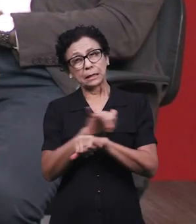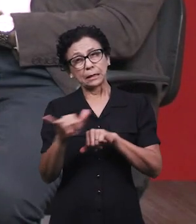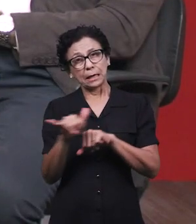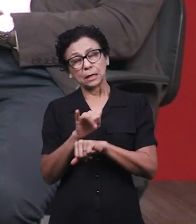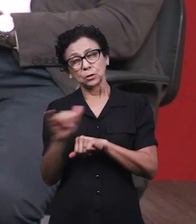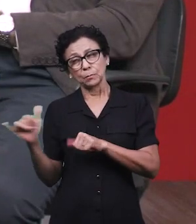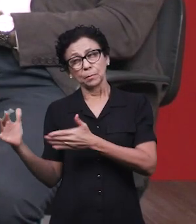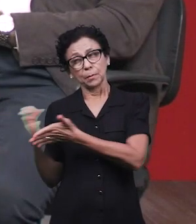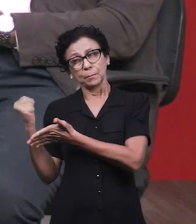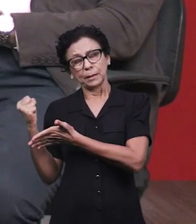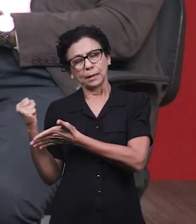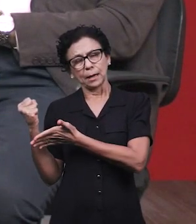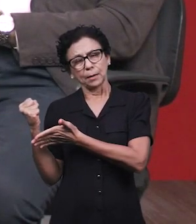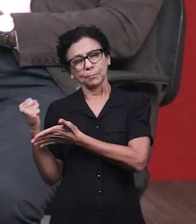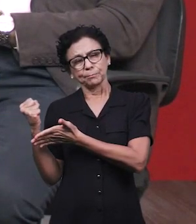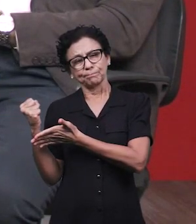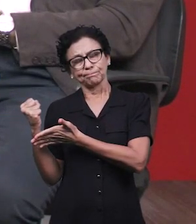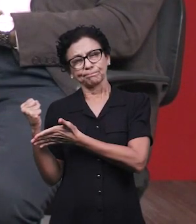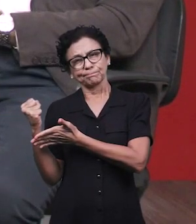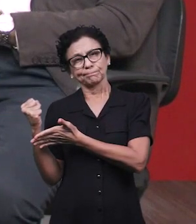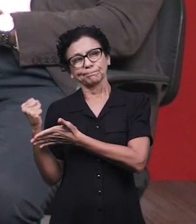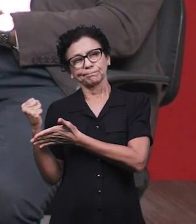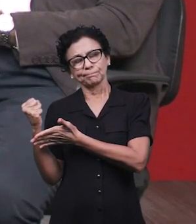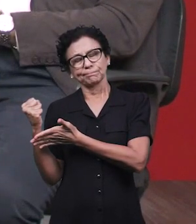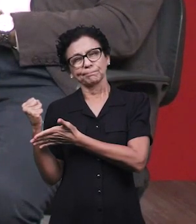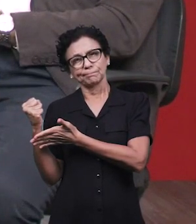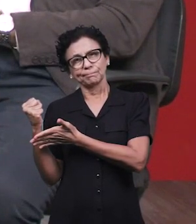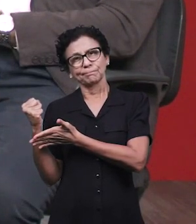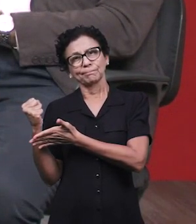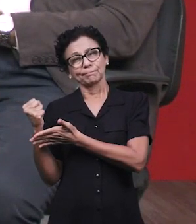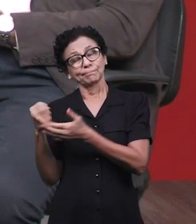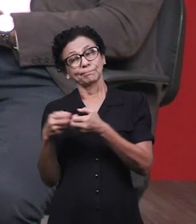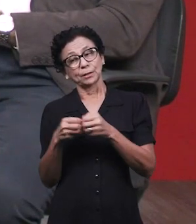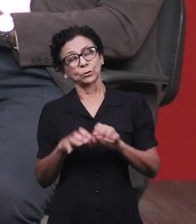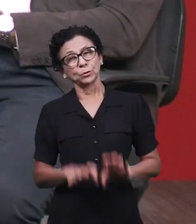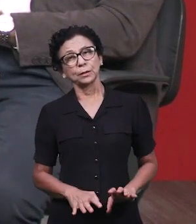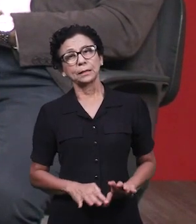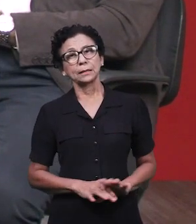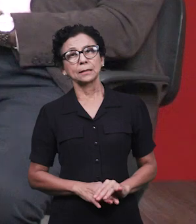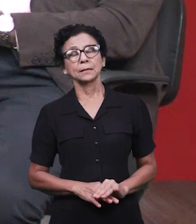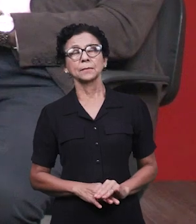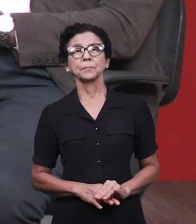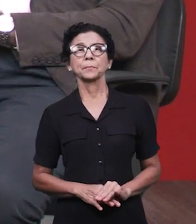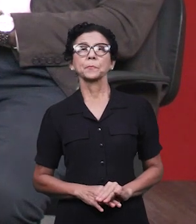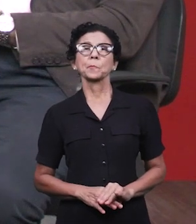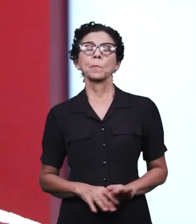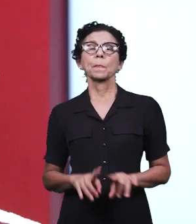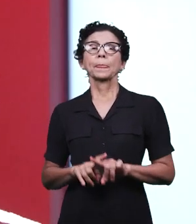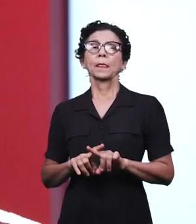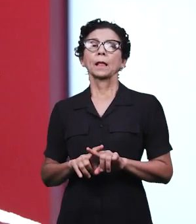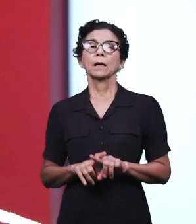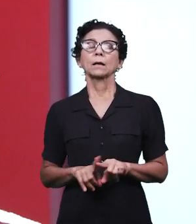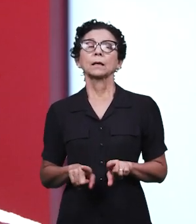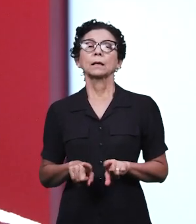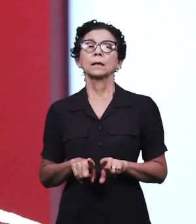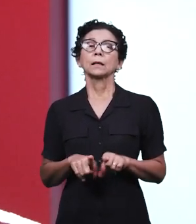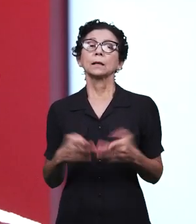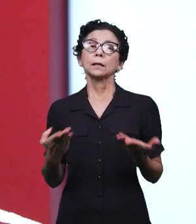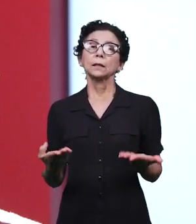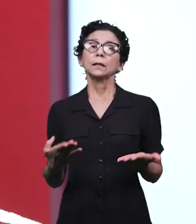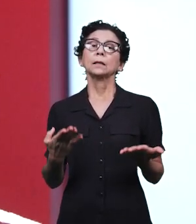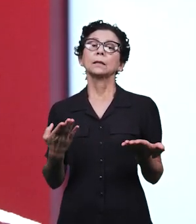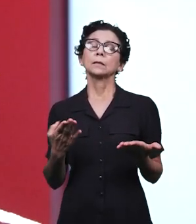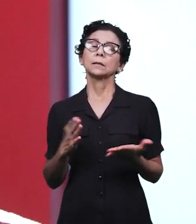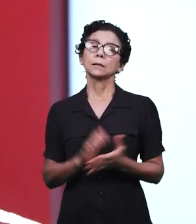E aqui se observa como que o cidadão romano era valorizado,